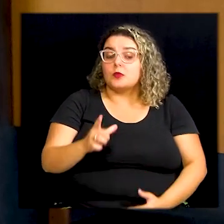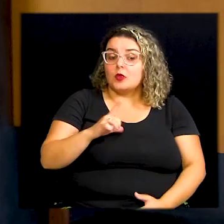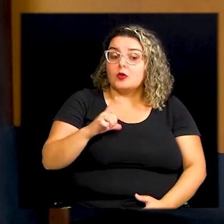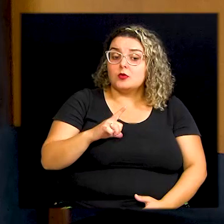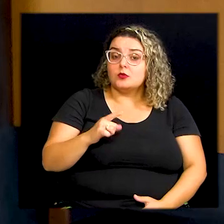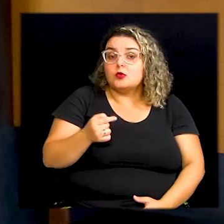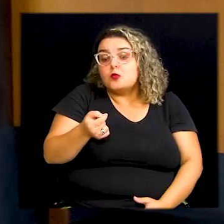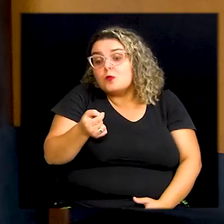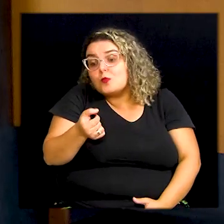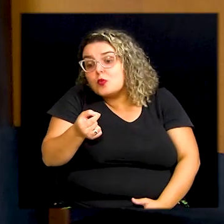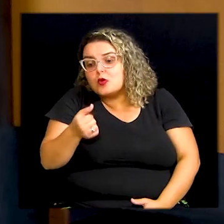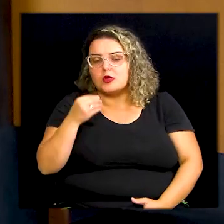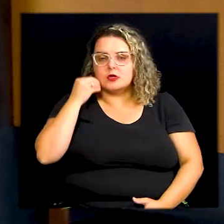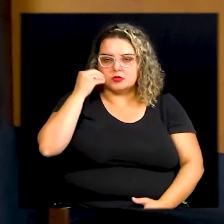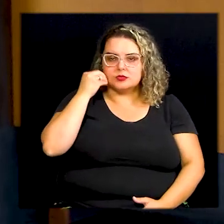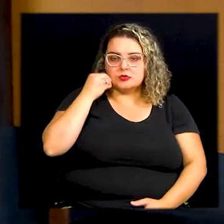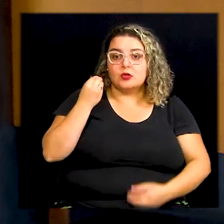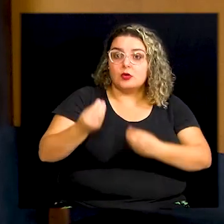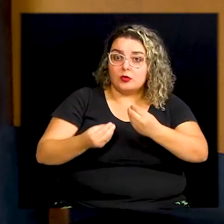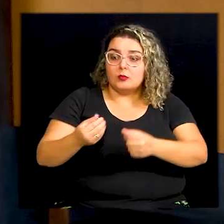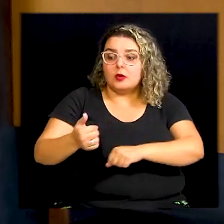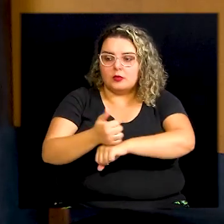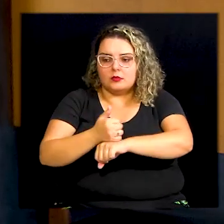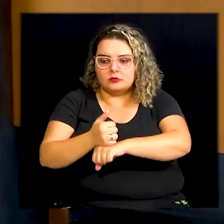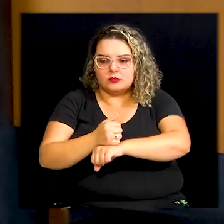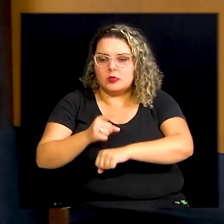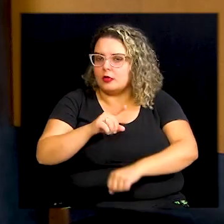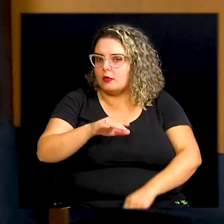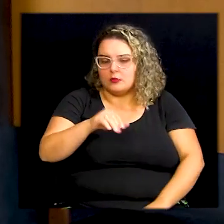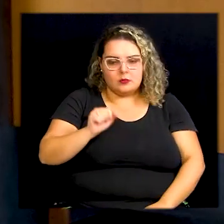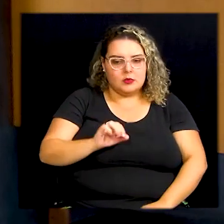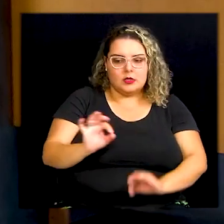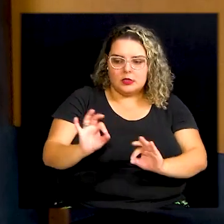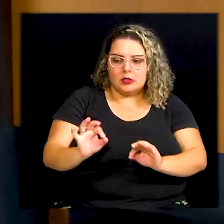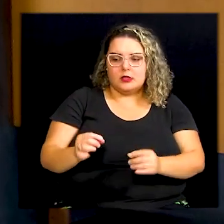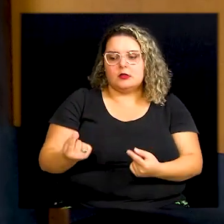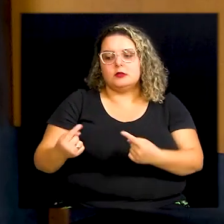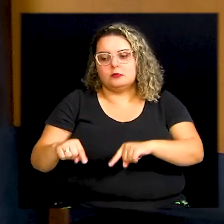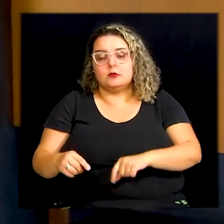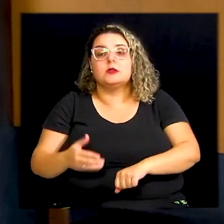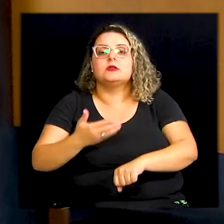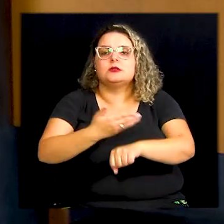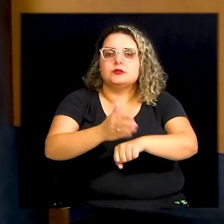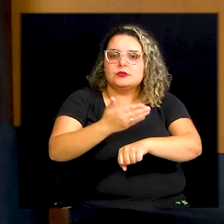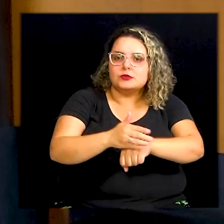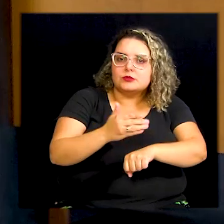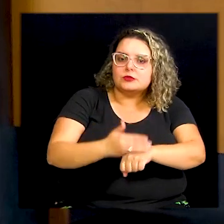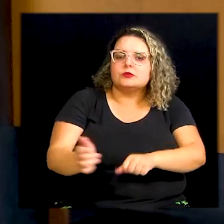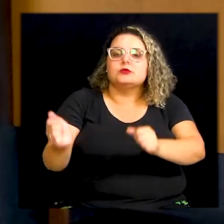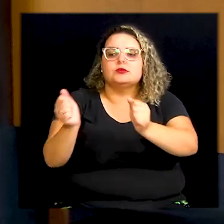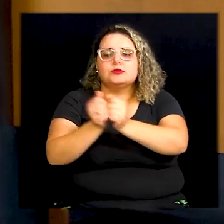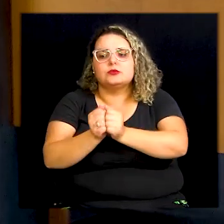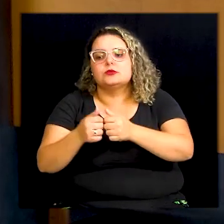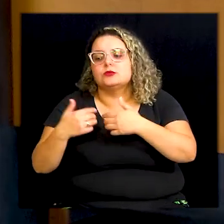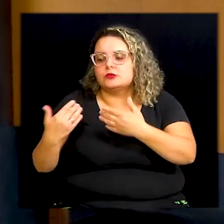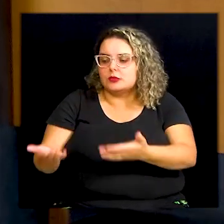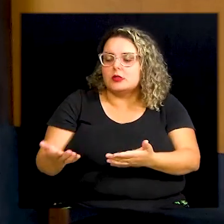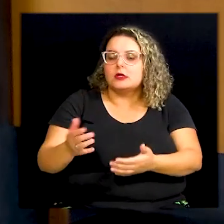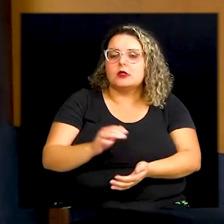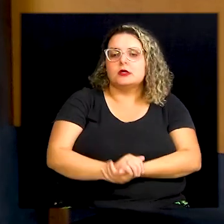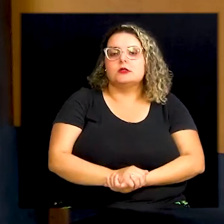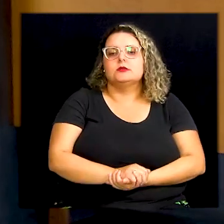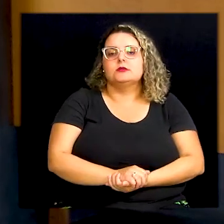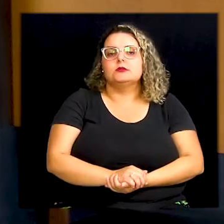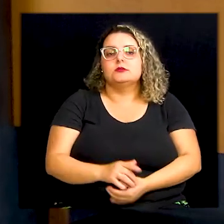tive um pouquinho da experiência de como é ser profissional. Não fui convocado para nenhum jogo, mas estava ali no treino, estava treinando junto com eles e tal.